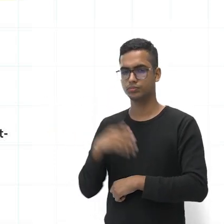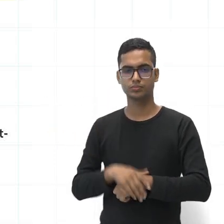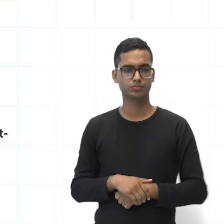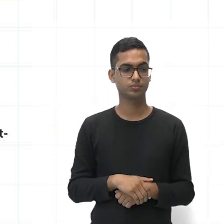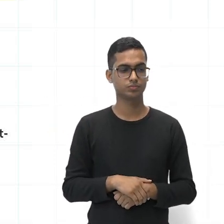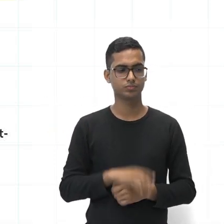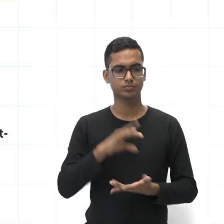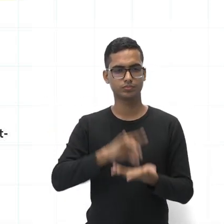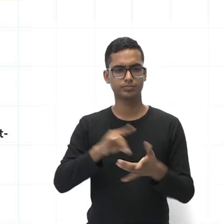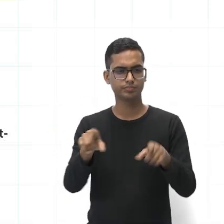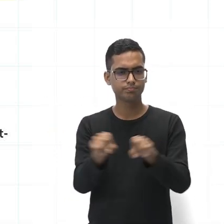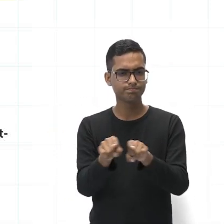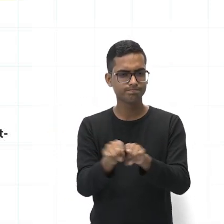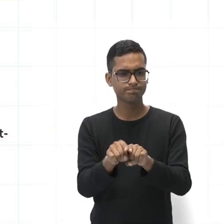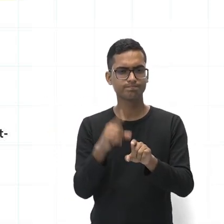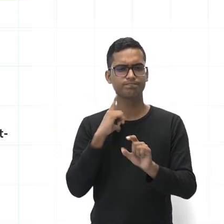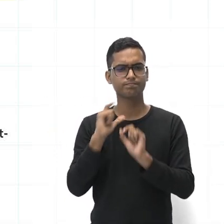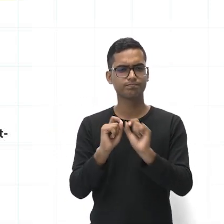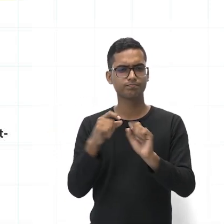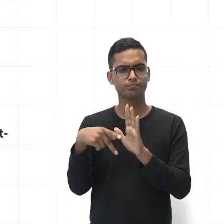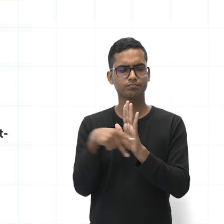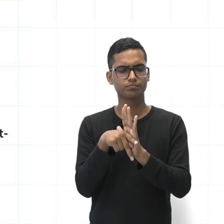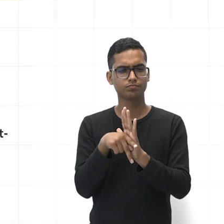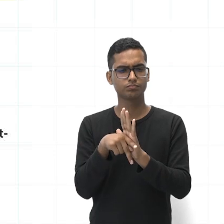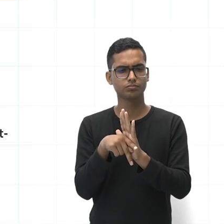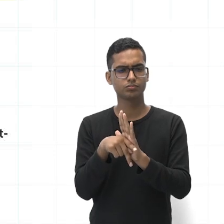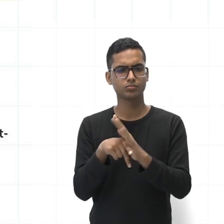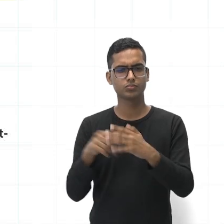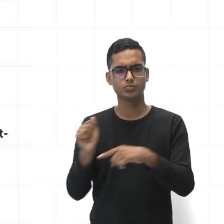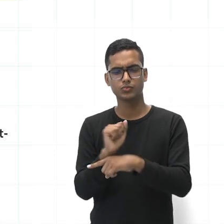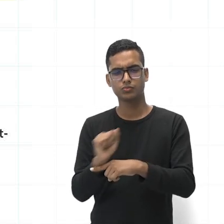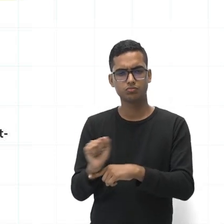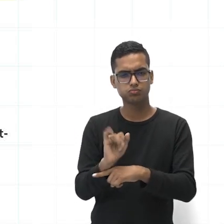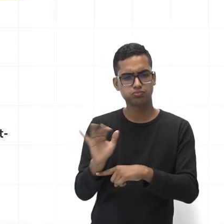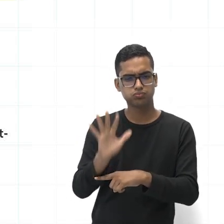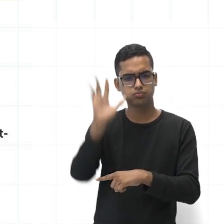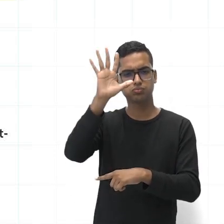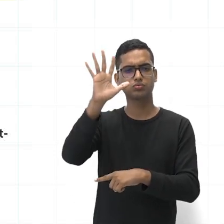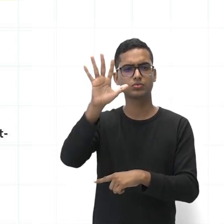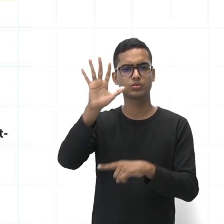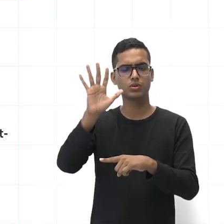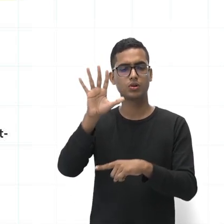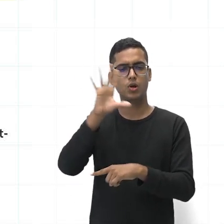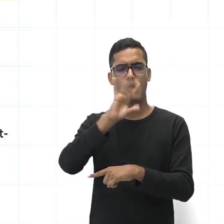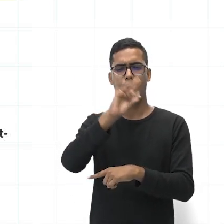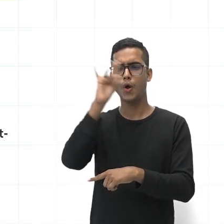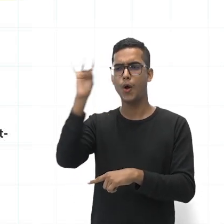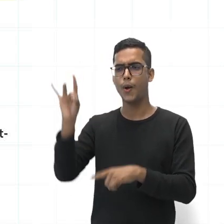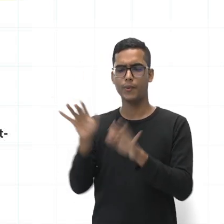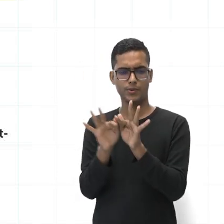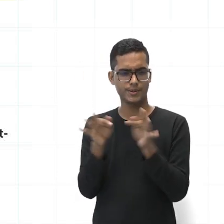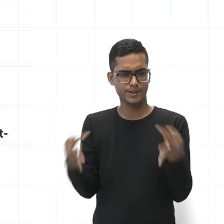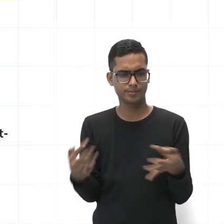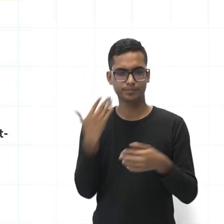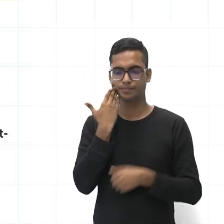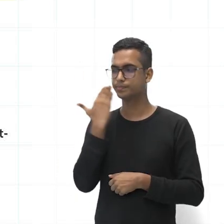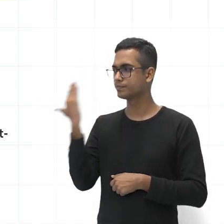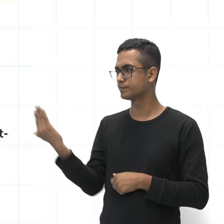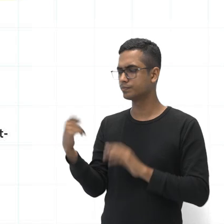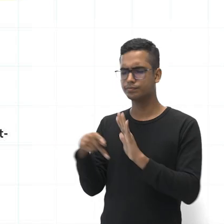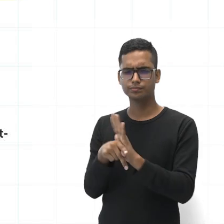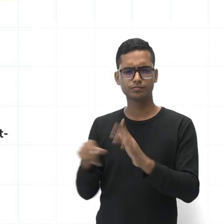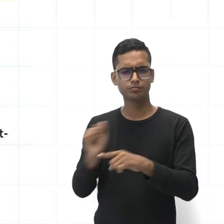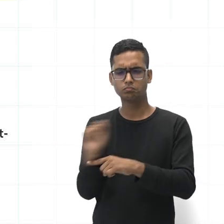separar misturas de líquidos com diferentes pontos de ebulição. Ebulição,